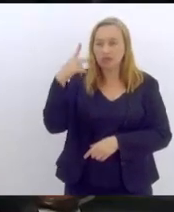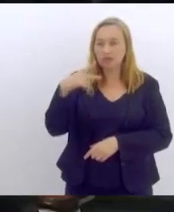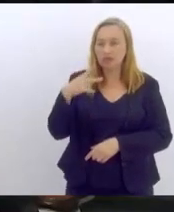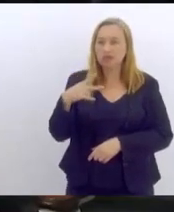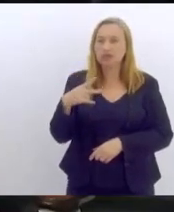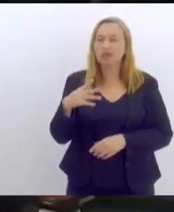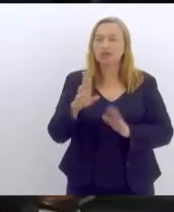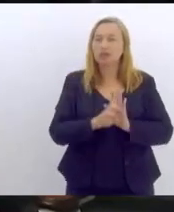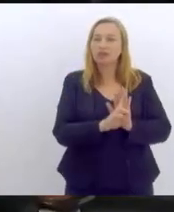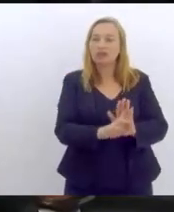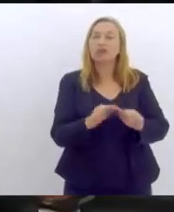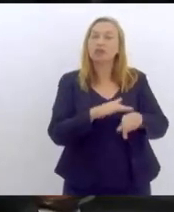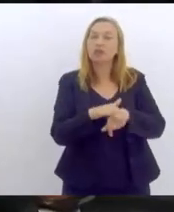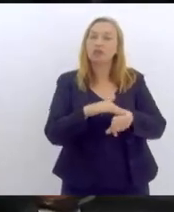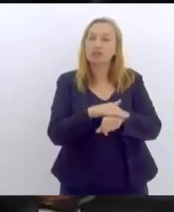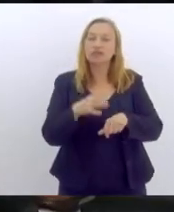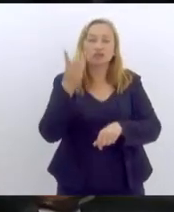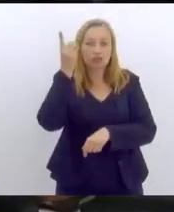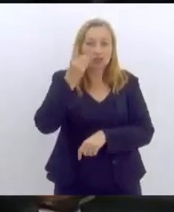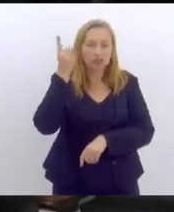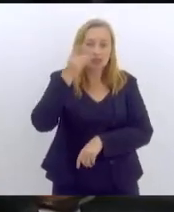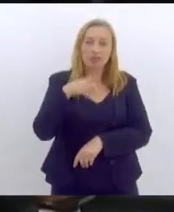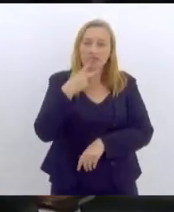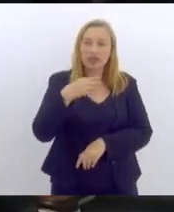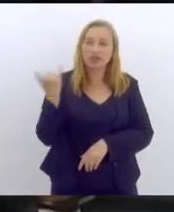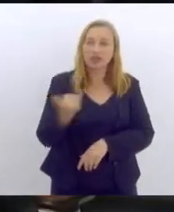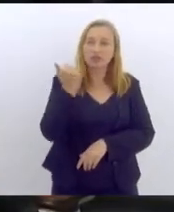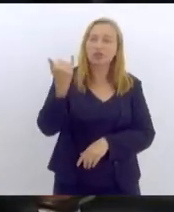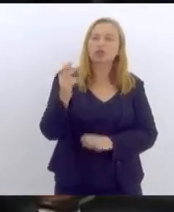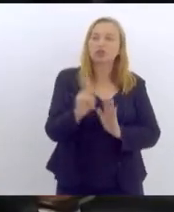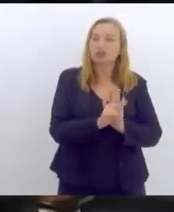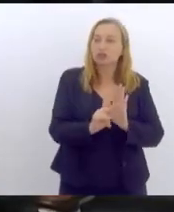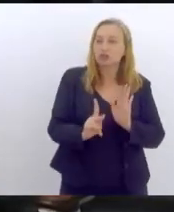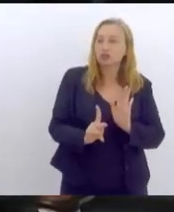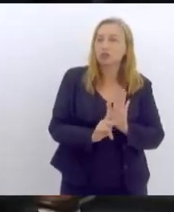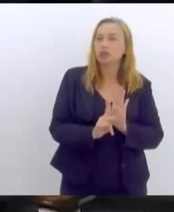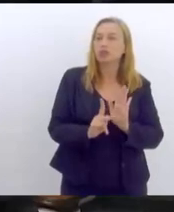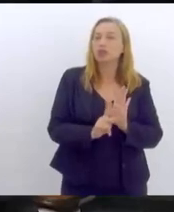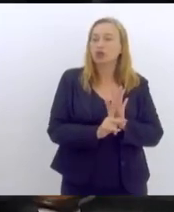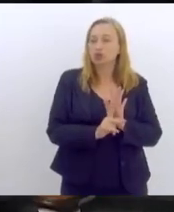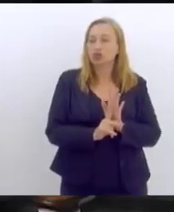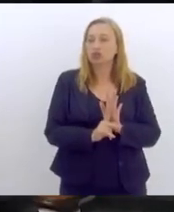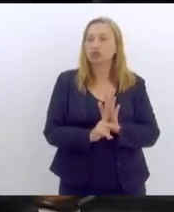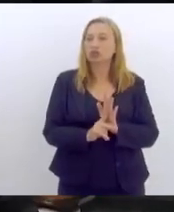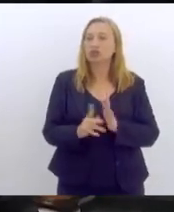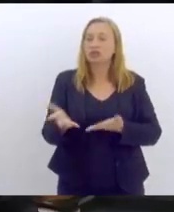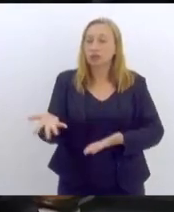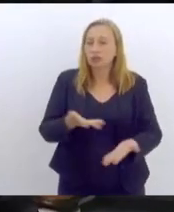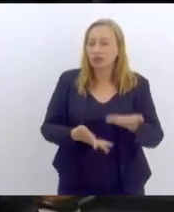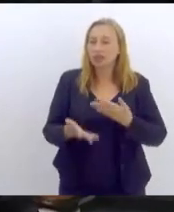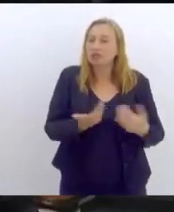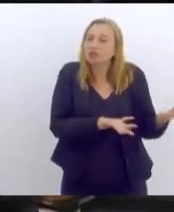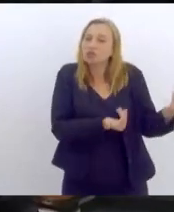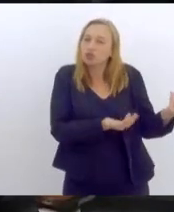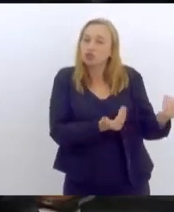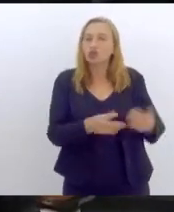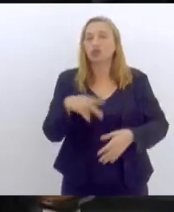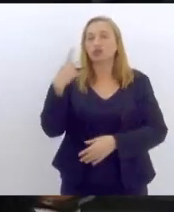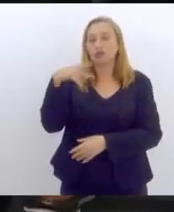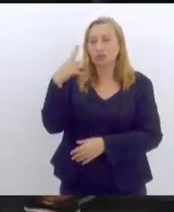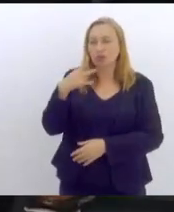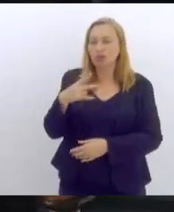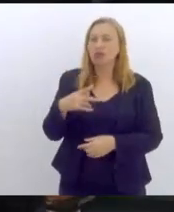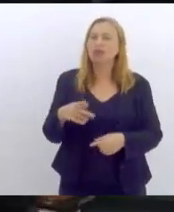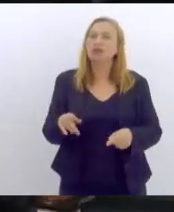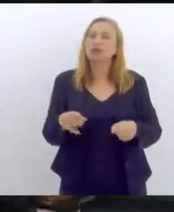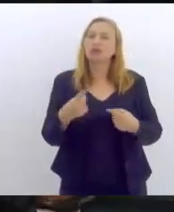conversando com os deputados para falar da importância do projeto, da importância da participação da nossa juventude da política e